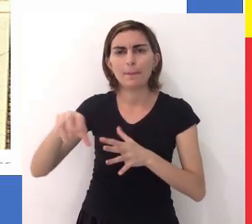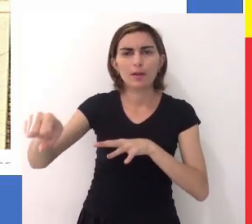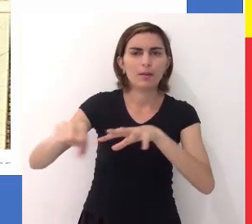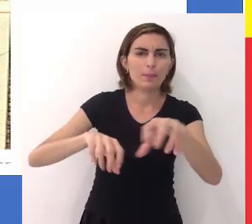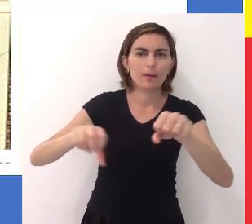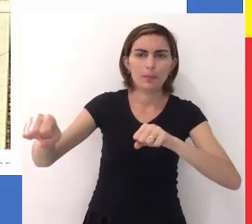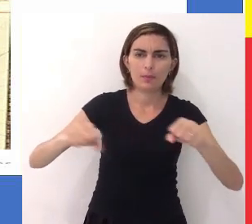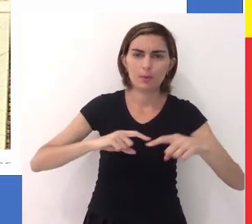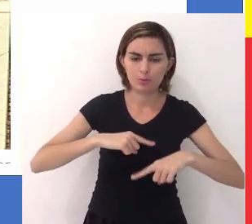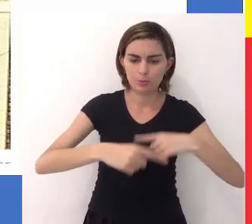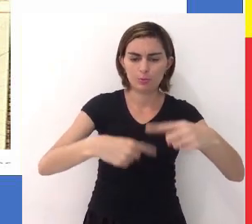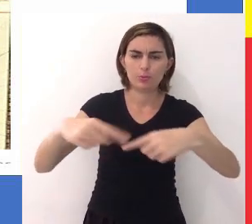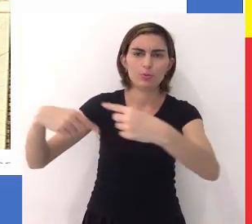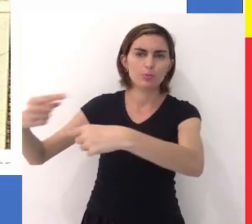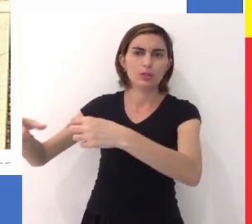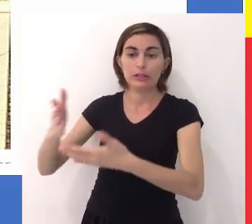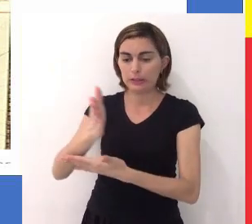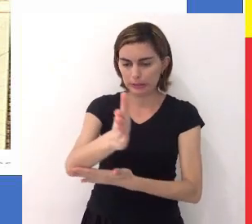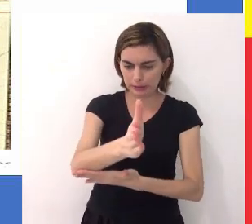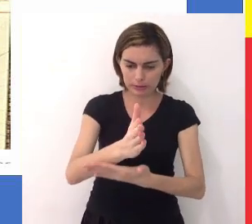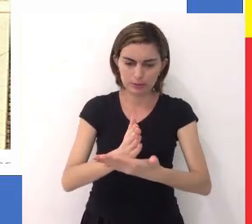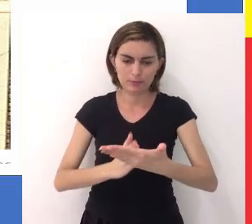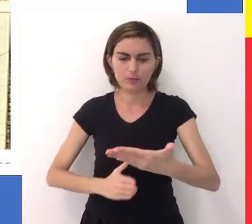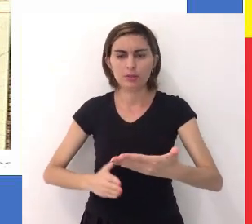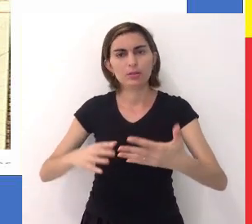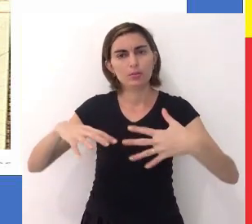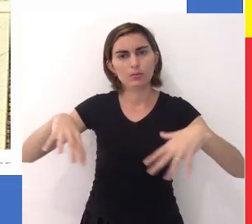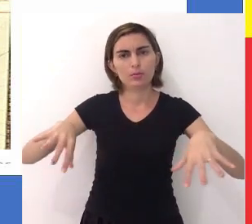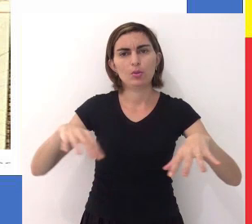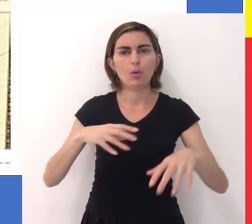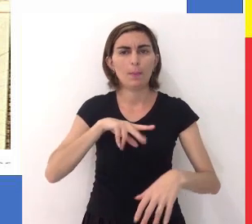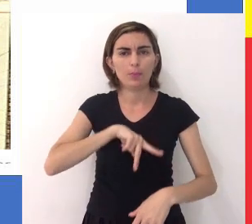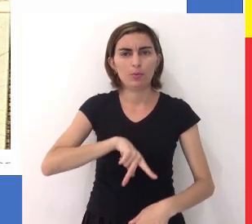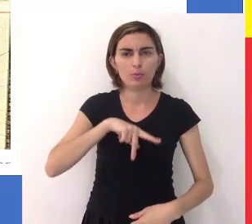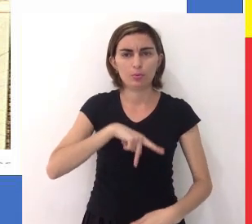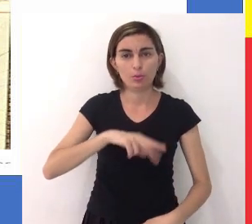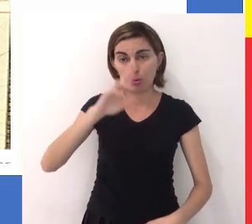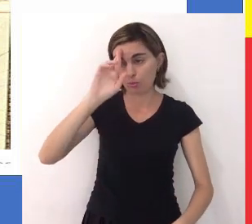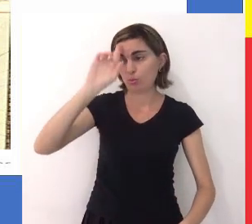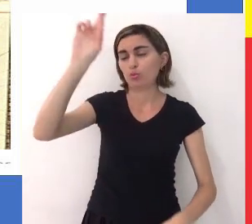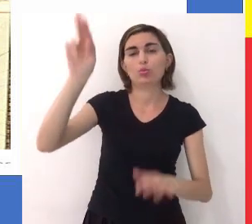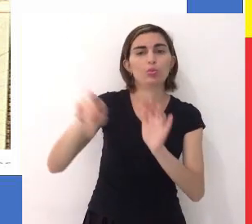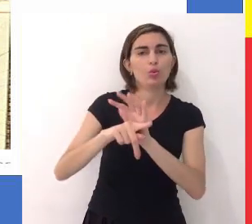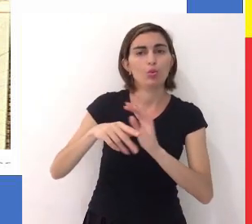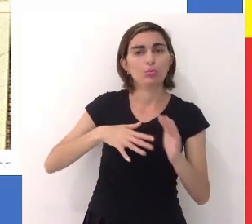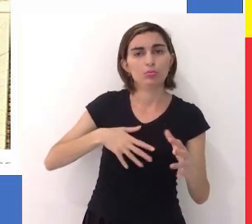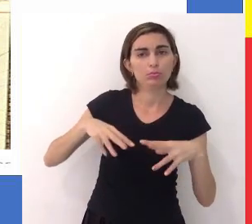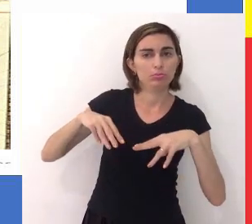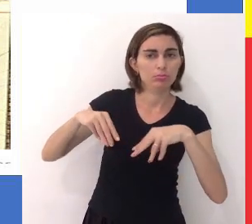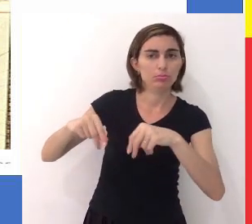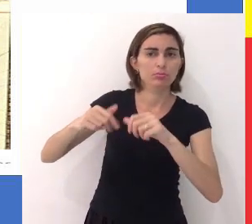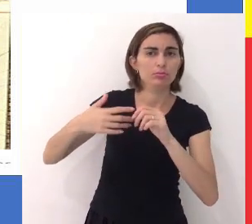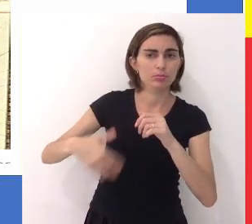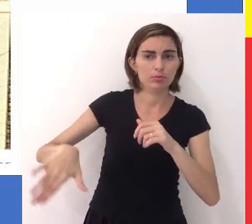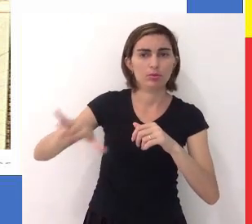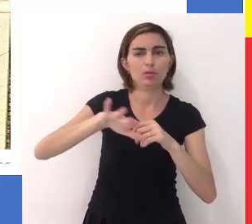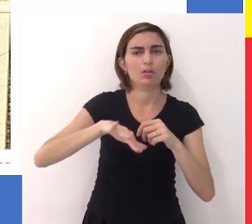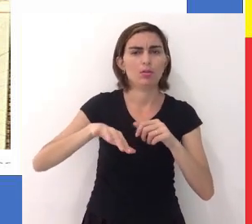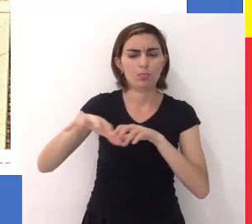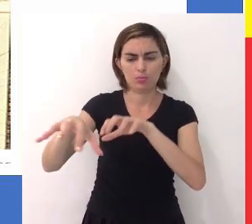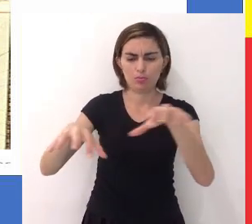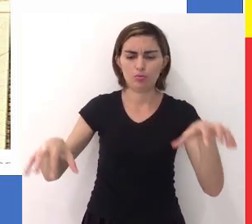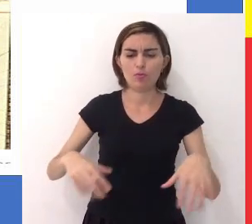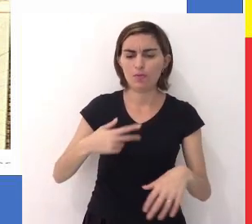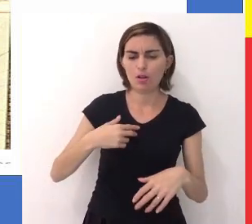6. Essa divisão faz com que Portugal seja dono dessa terra. Tá? As capitanias